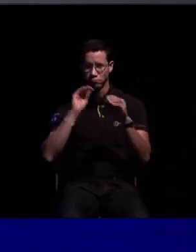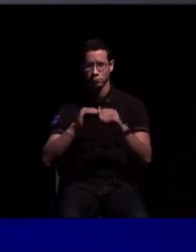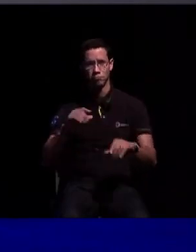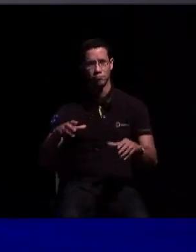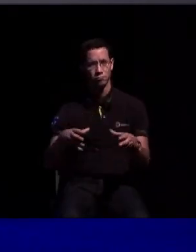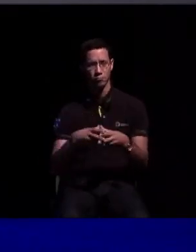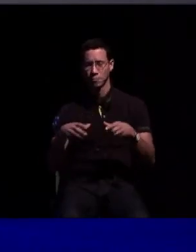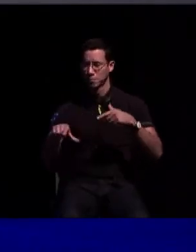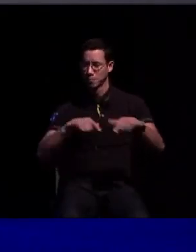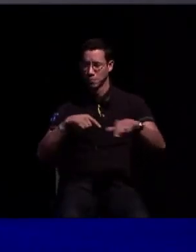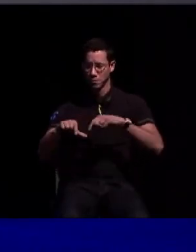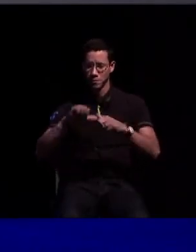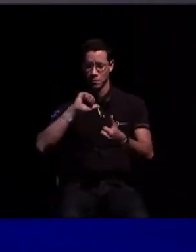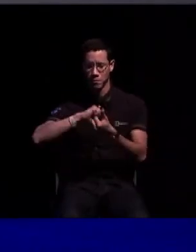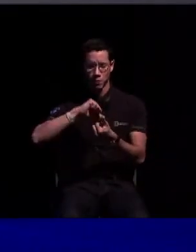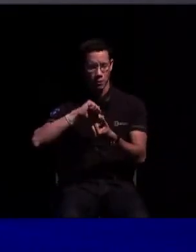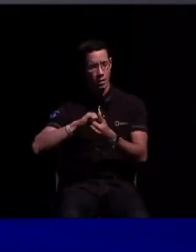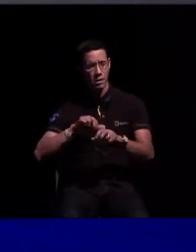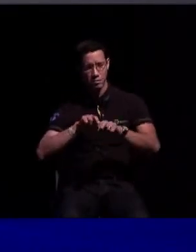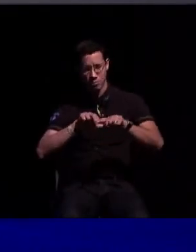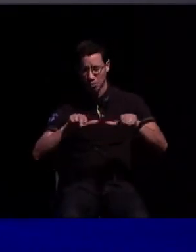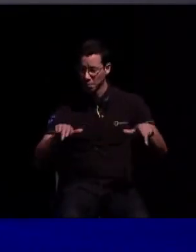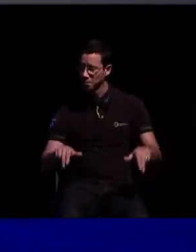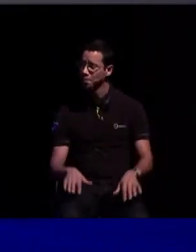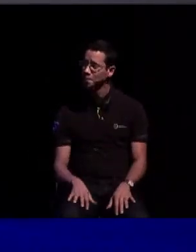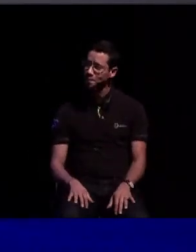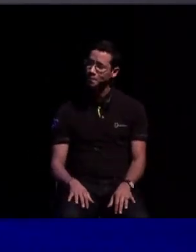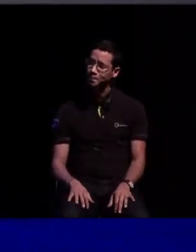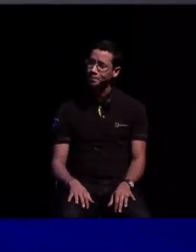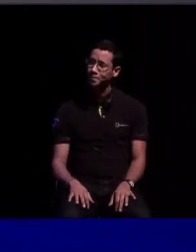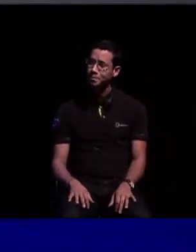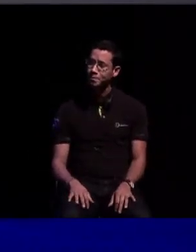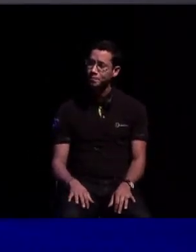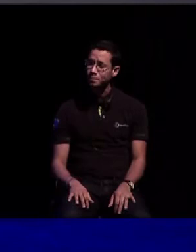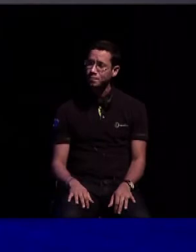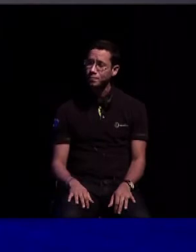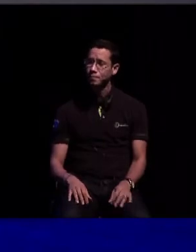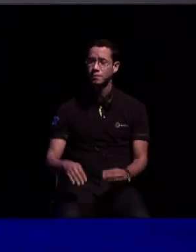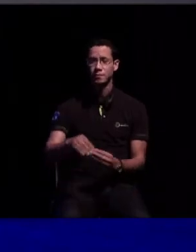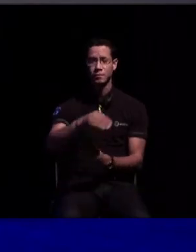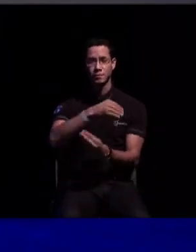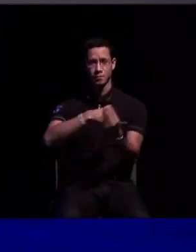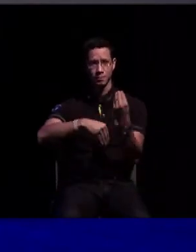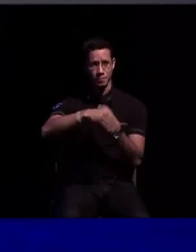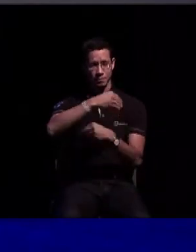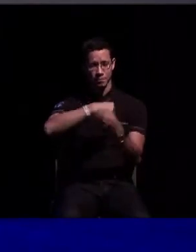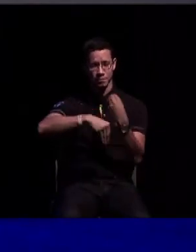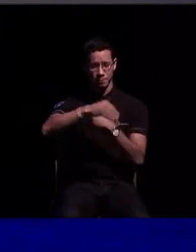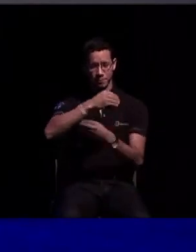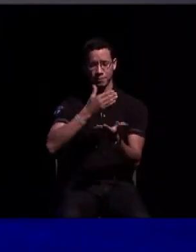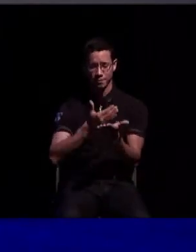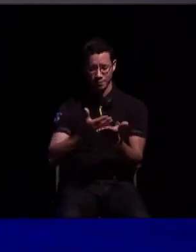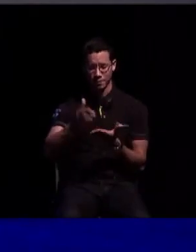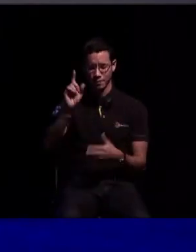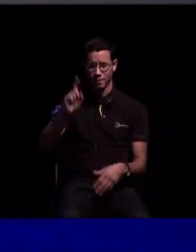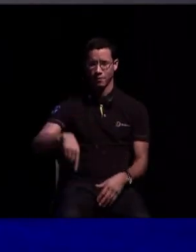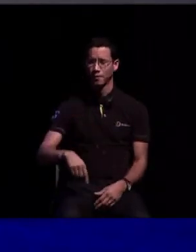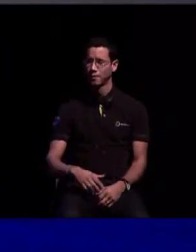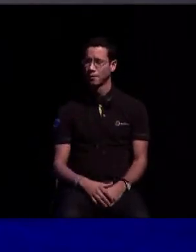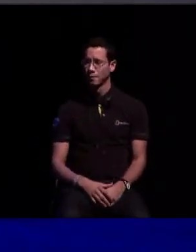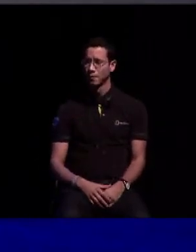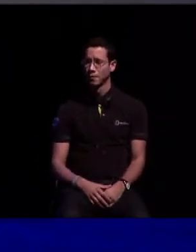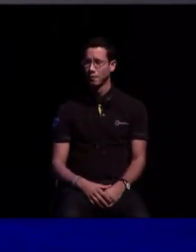trabalhadora qualificada, etc. Quer dizer, o mito da mestiçagem vem daí. Ele é, obviamente,